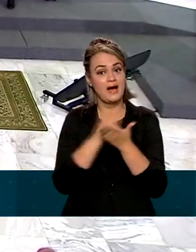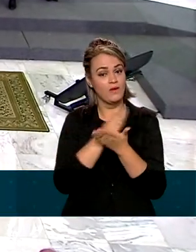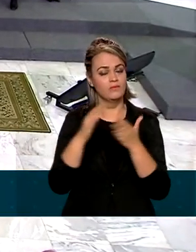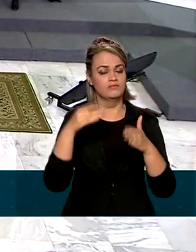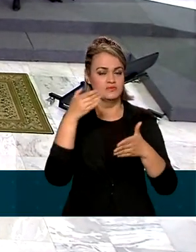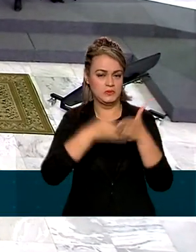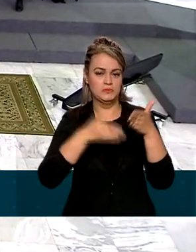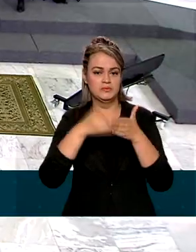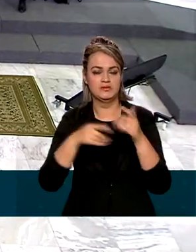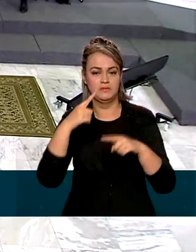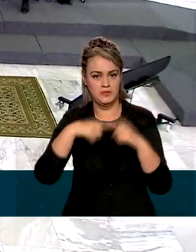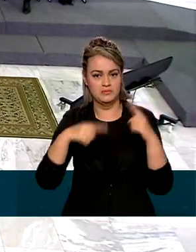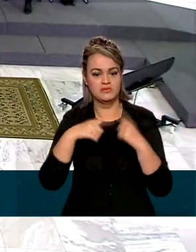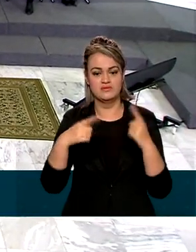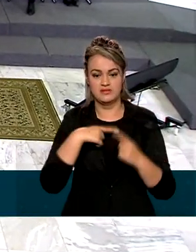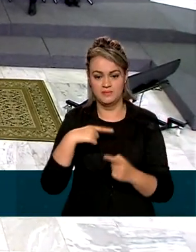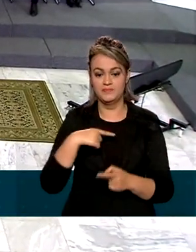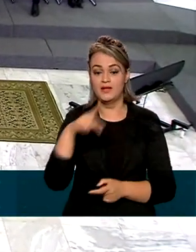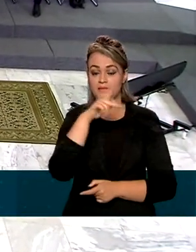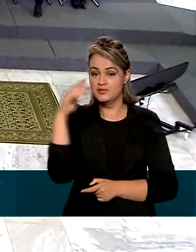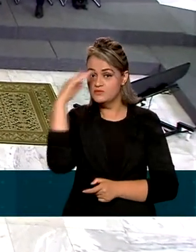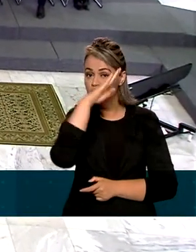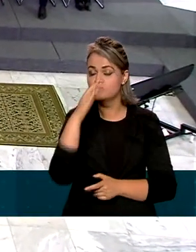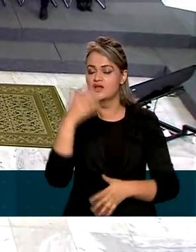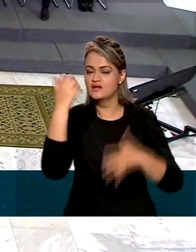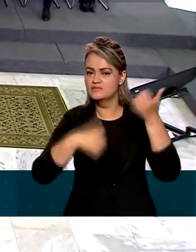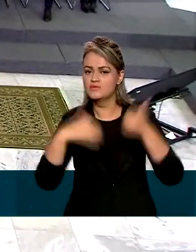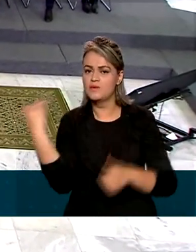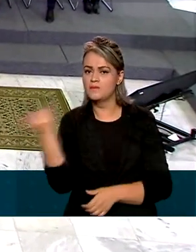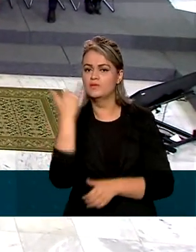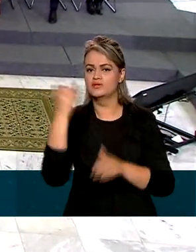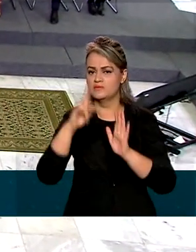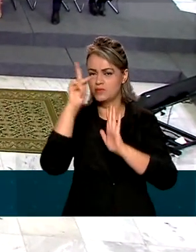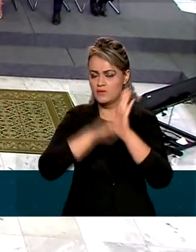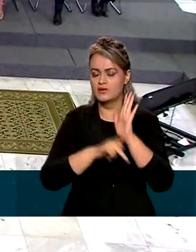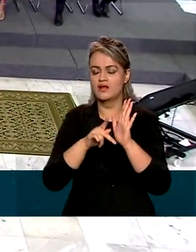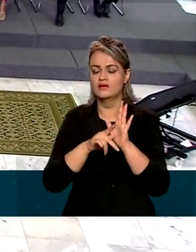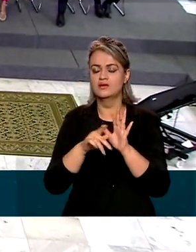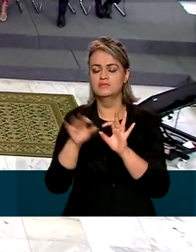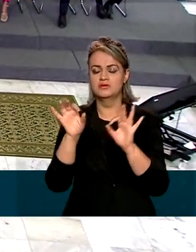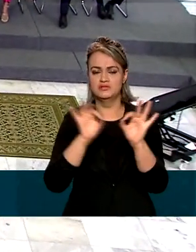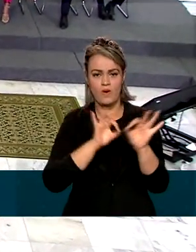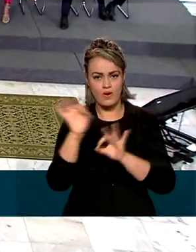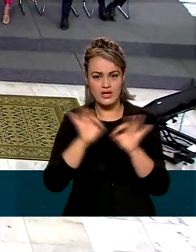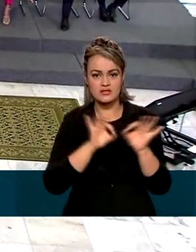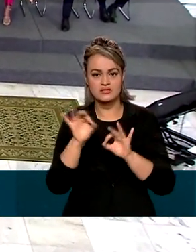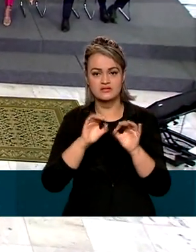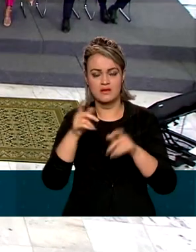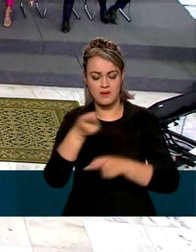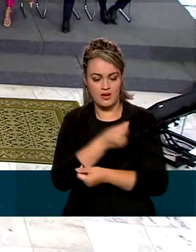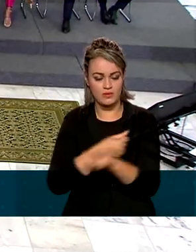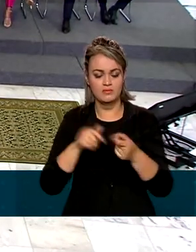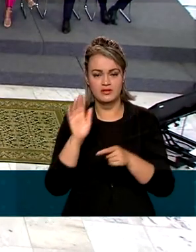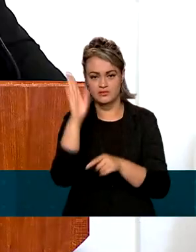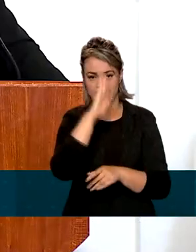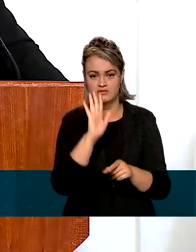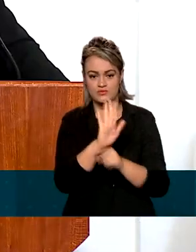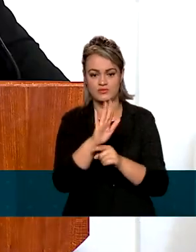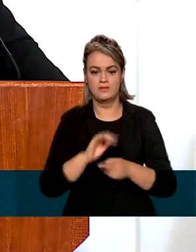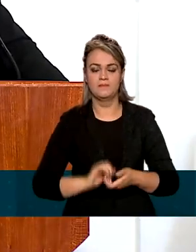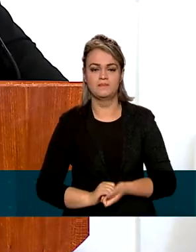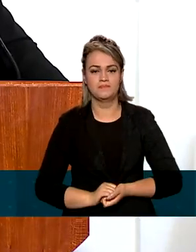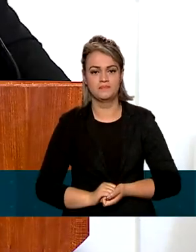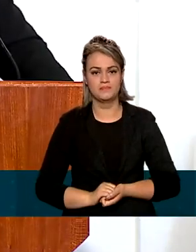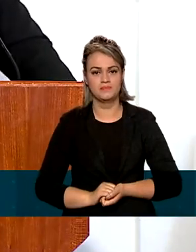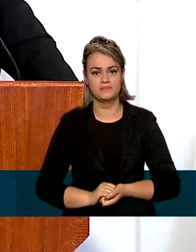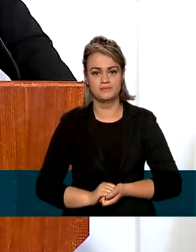presidente Jair Bolsonaro falou sobre a importância do programa de desestatização para a economia brasileira. A nossa